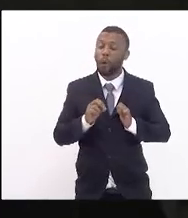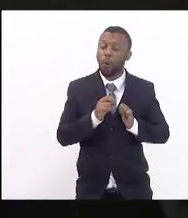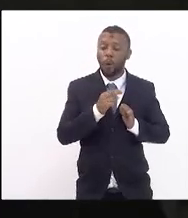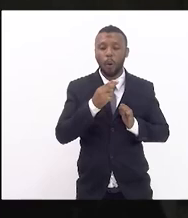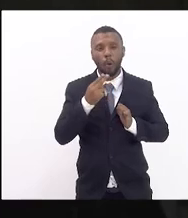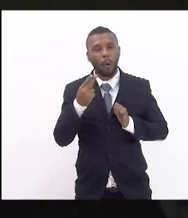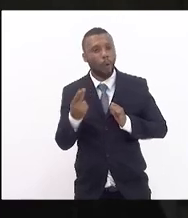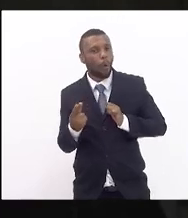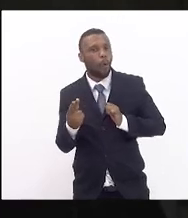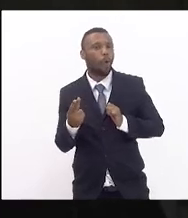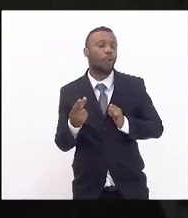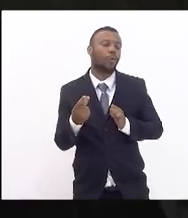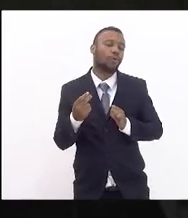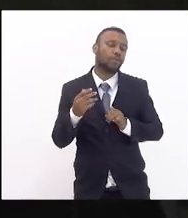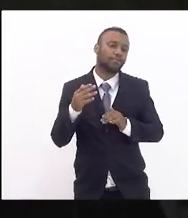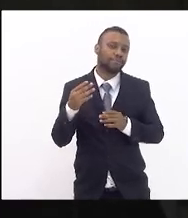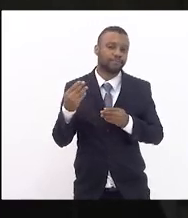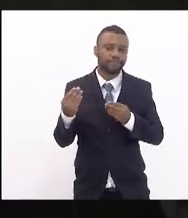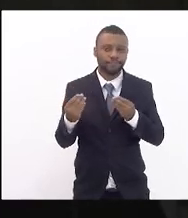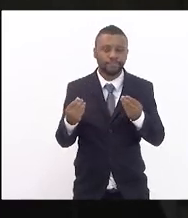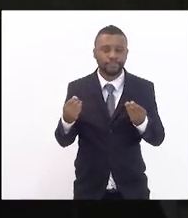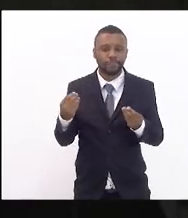ou